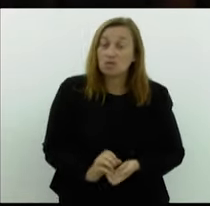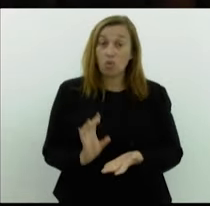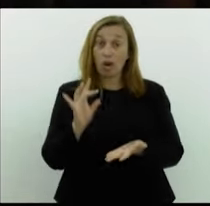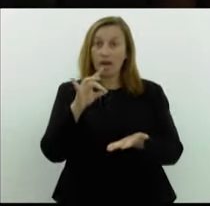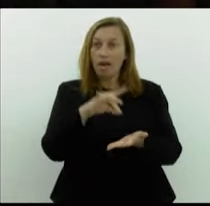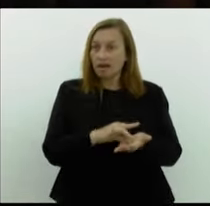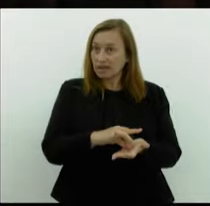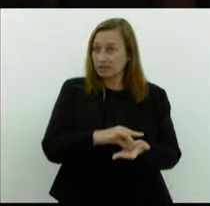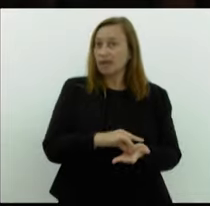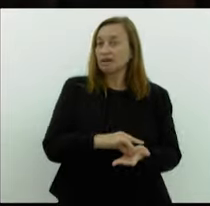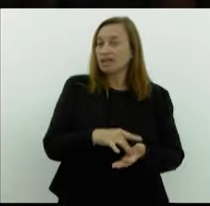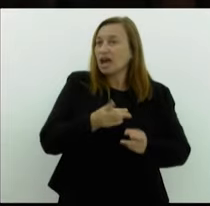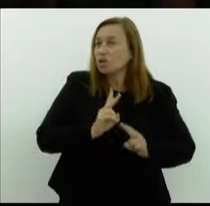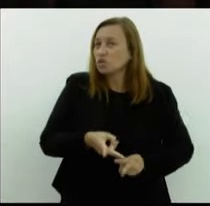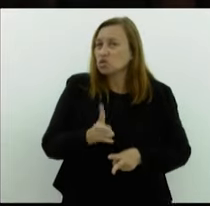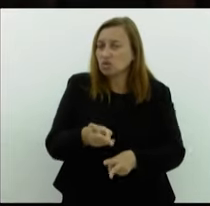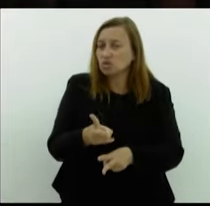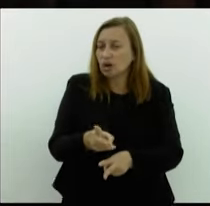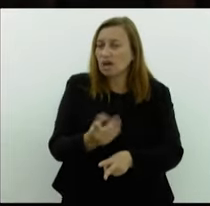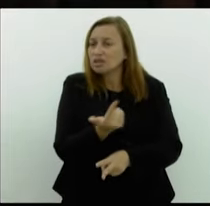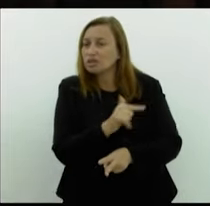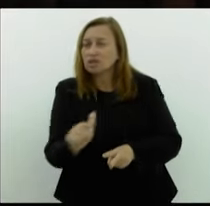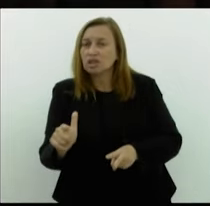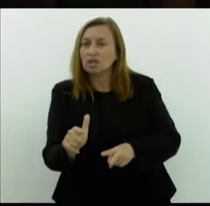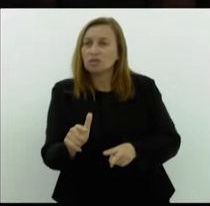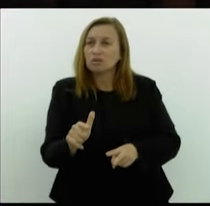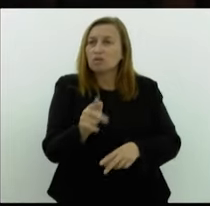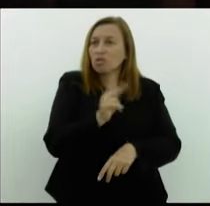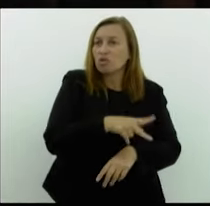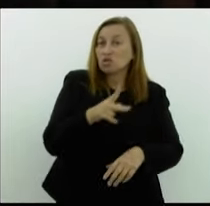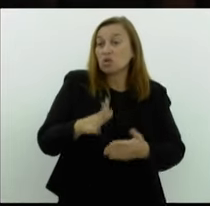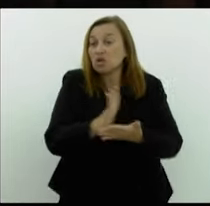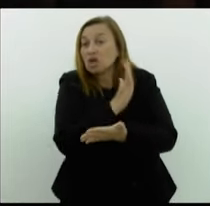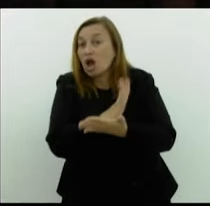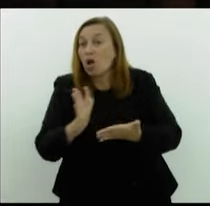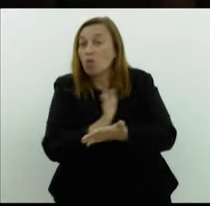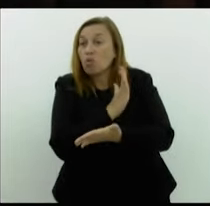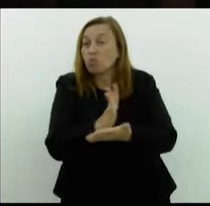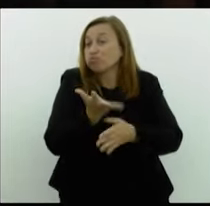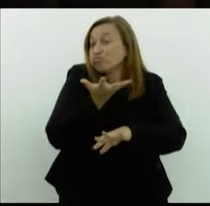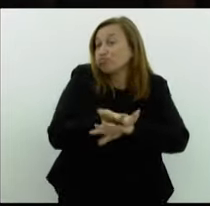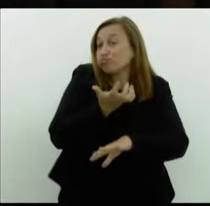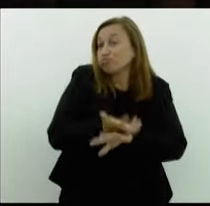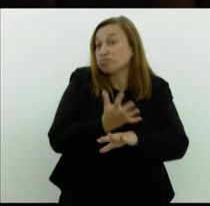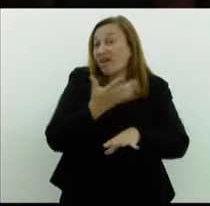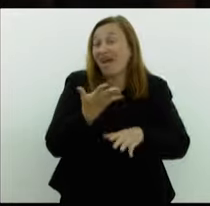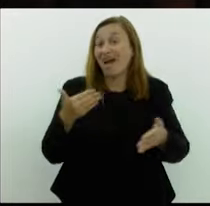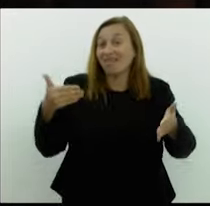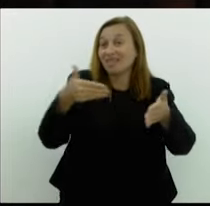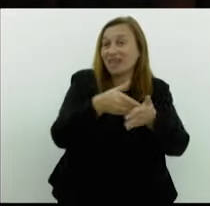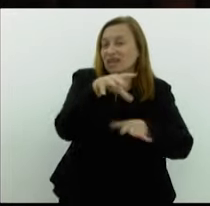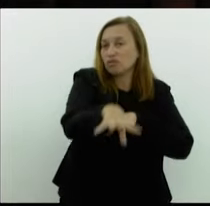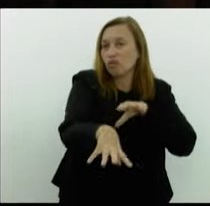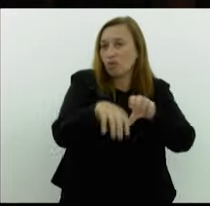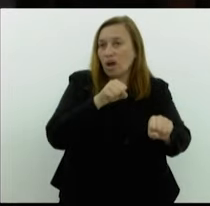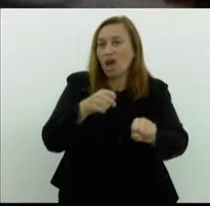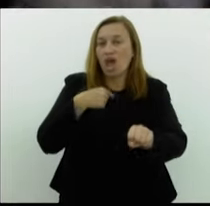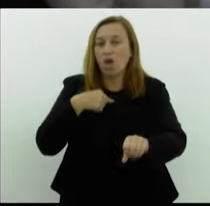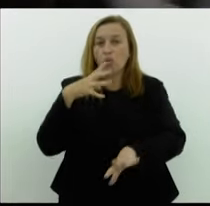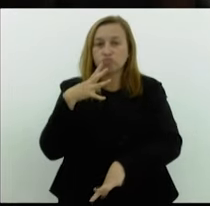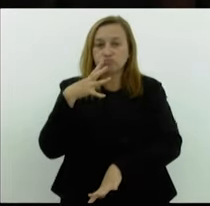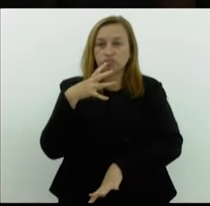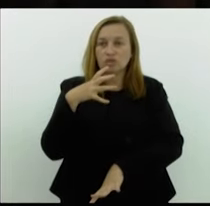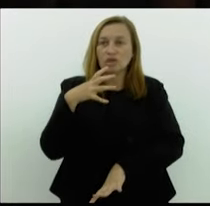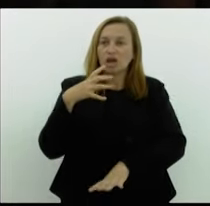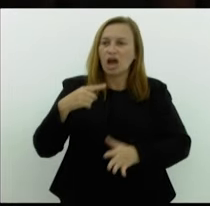realidade que vão continuar sem professor de alguma disciplina até se formar. Eu fiz essa denúncia no ano